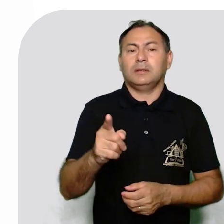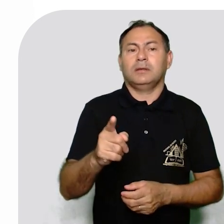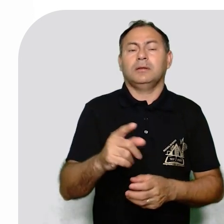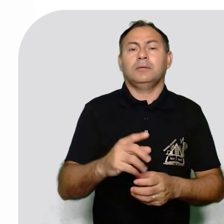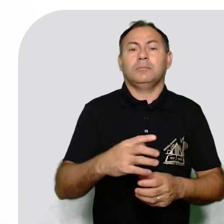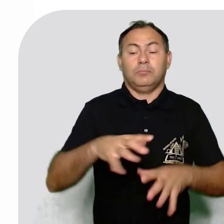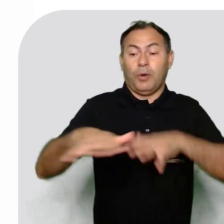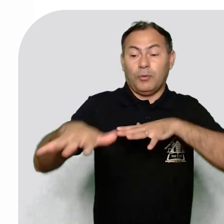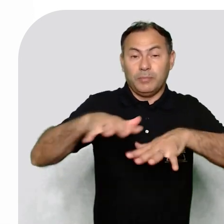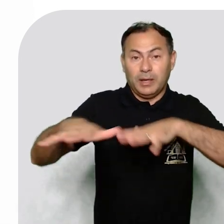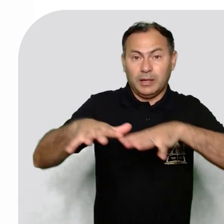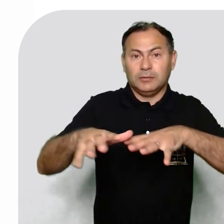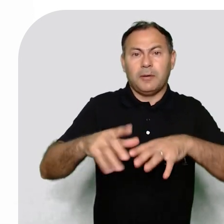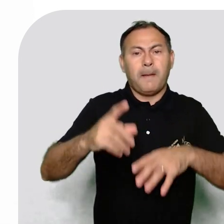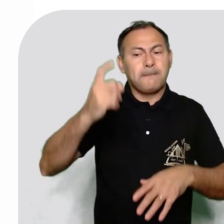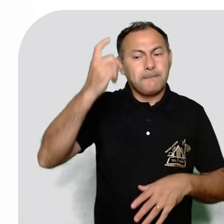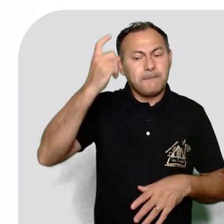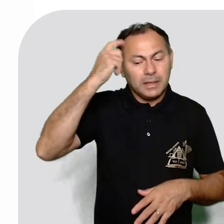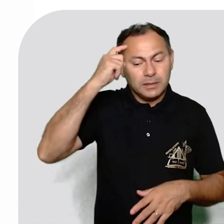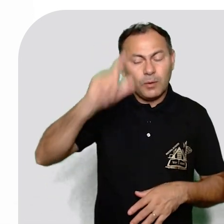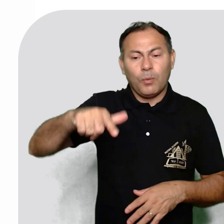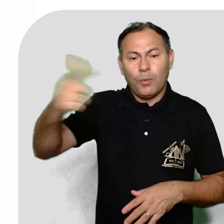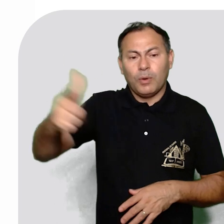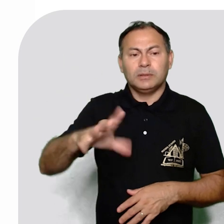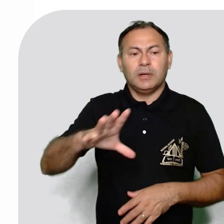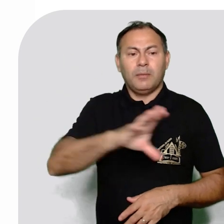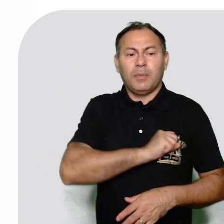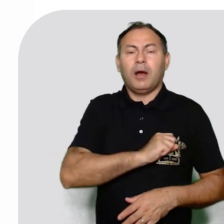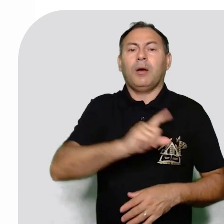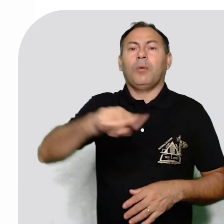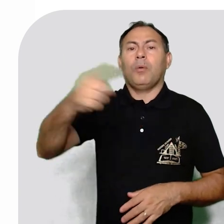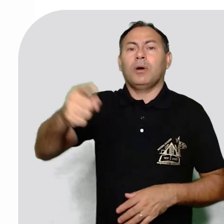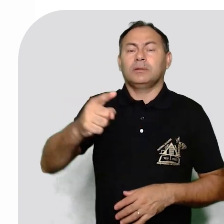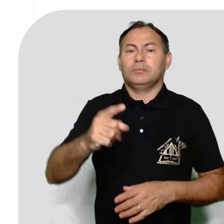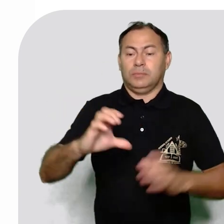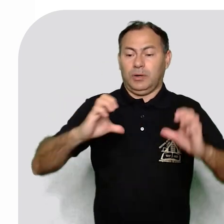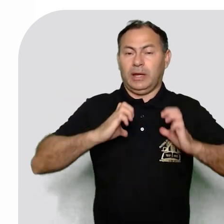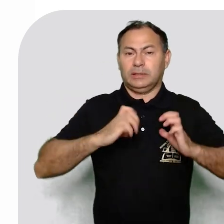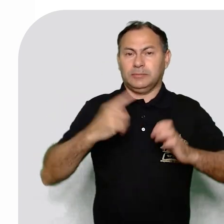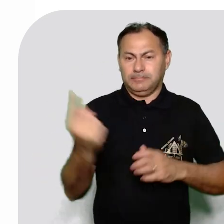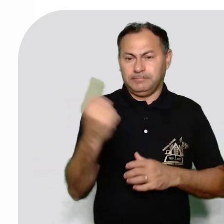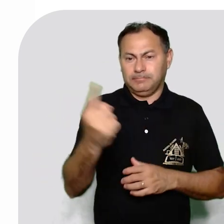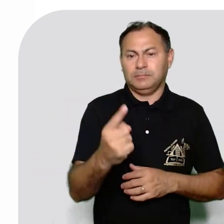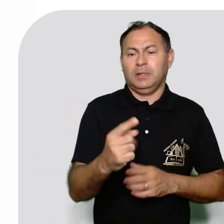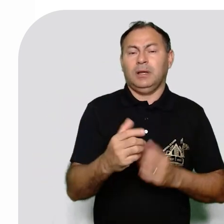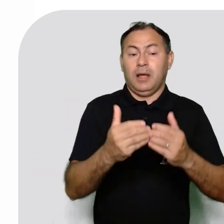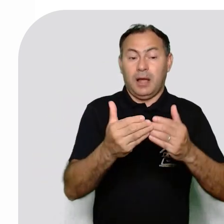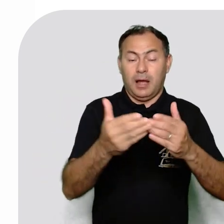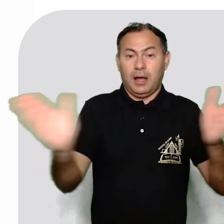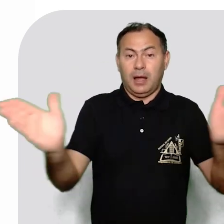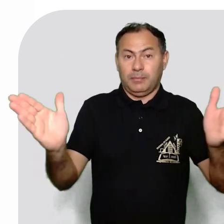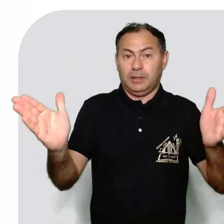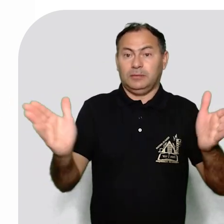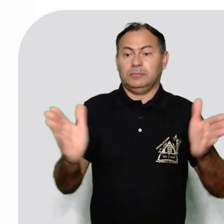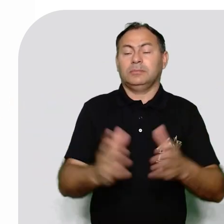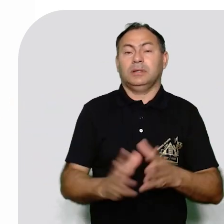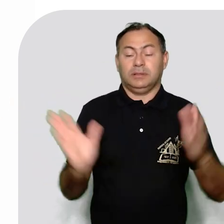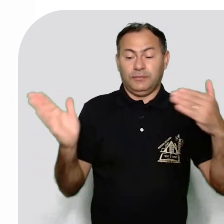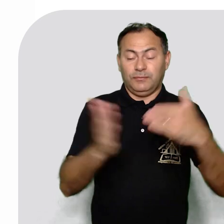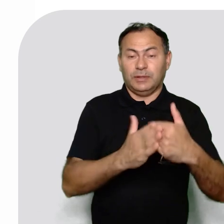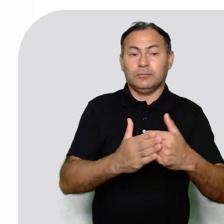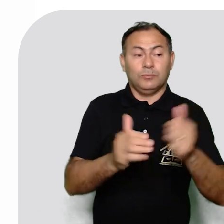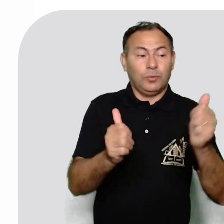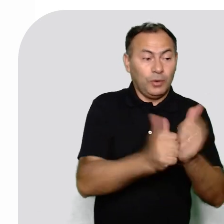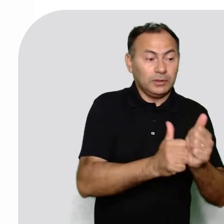nesse movimento de pensar o outro, de amar o próximo, uma ética individualista abre-se para se fecha